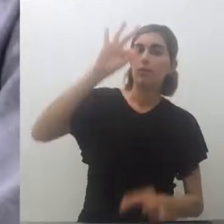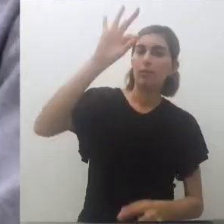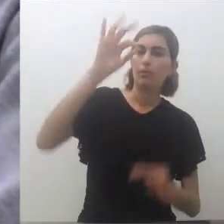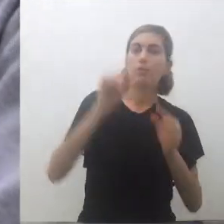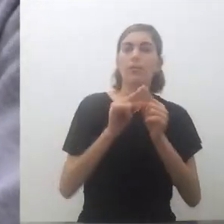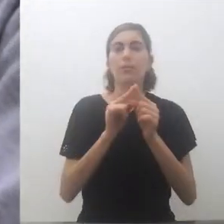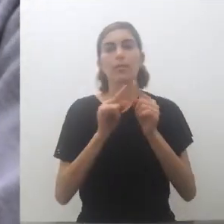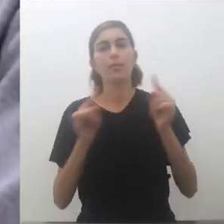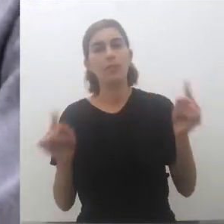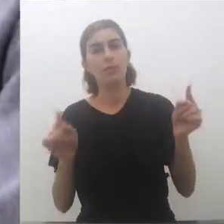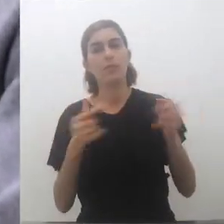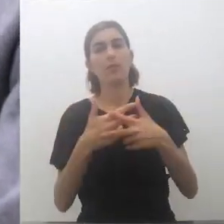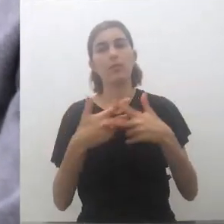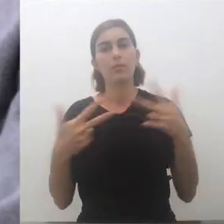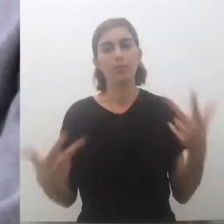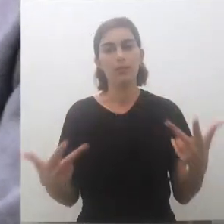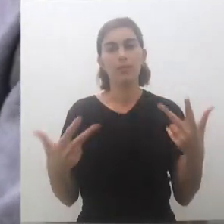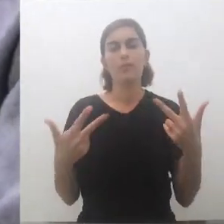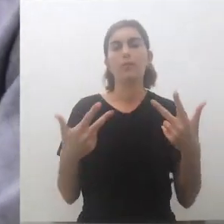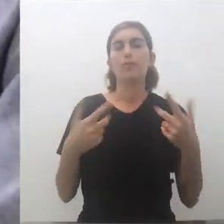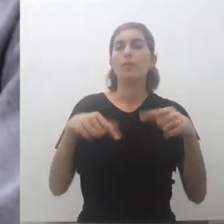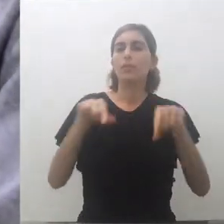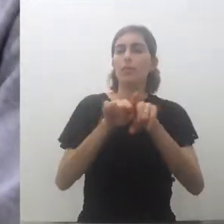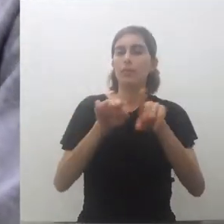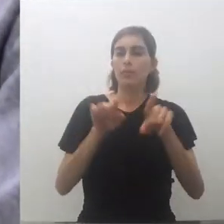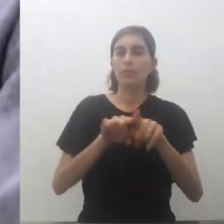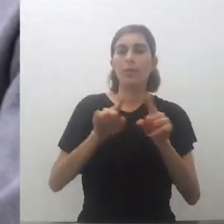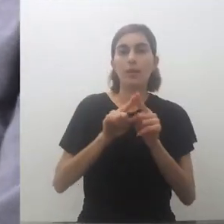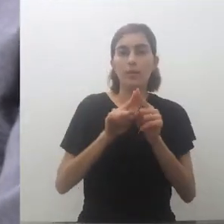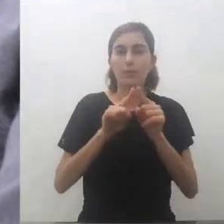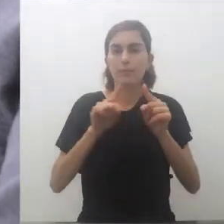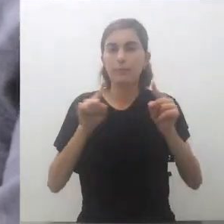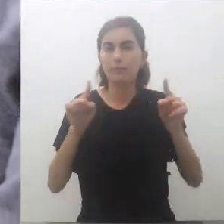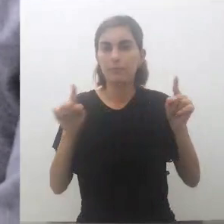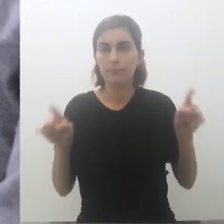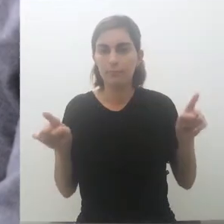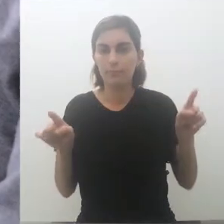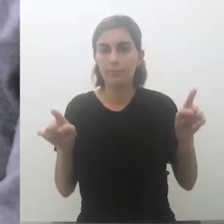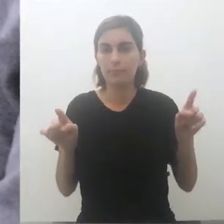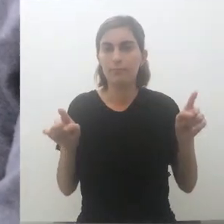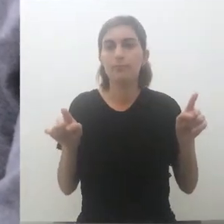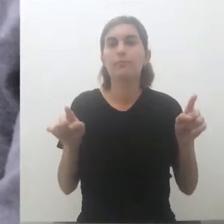os objetos, né? E alinhamentos